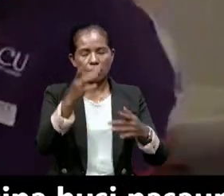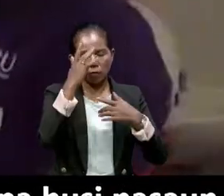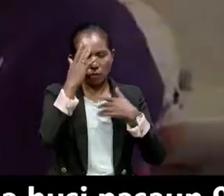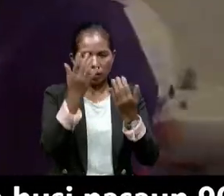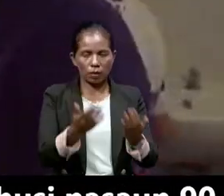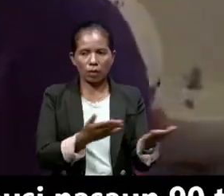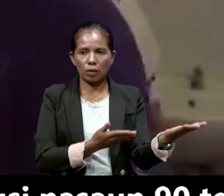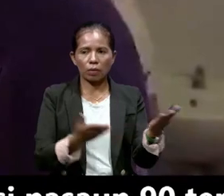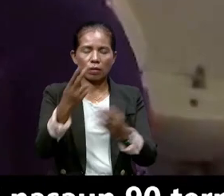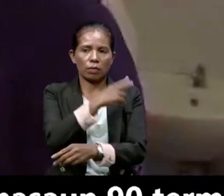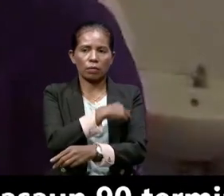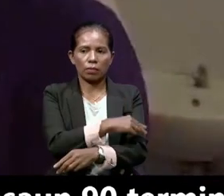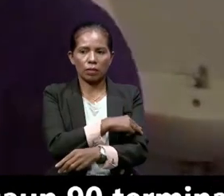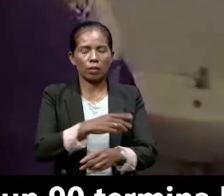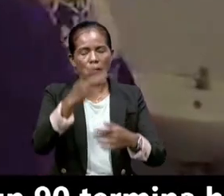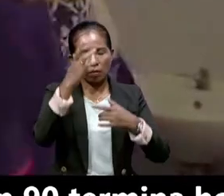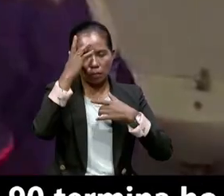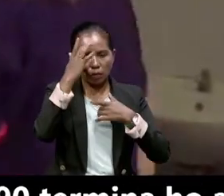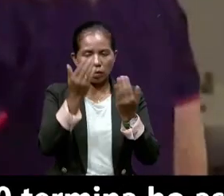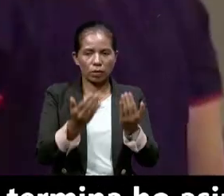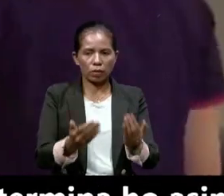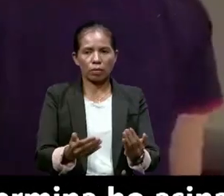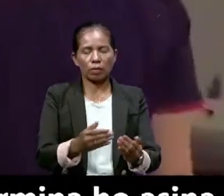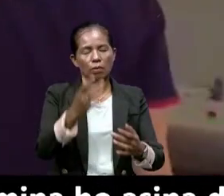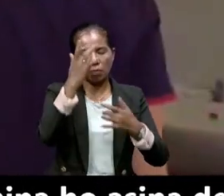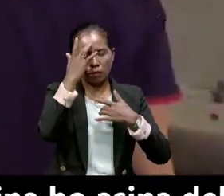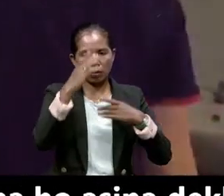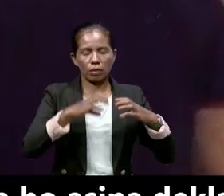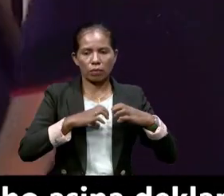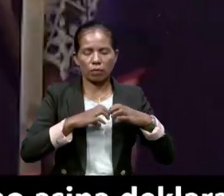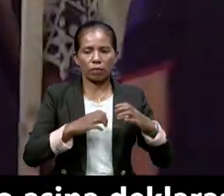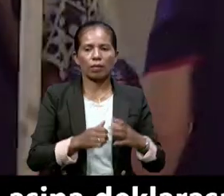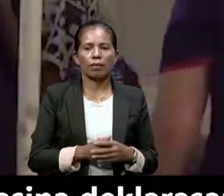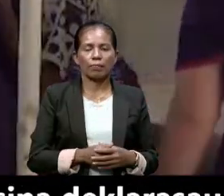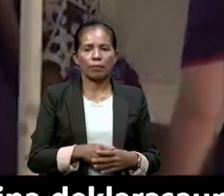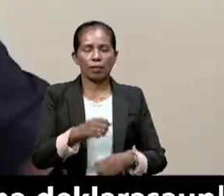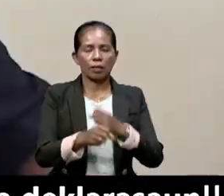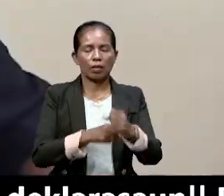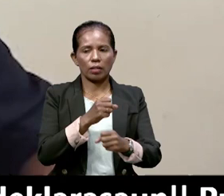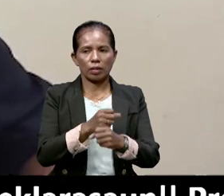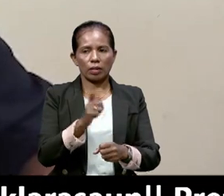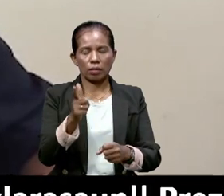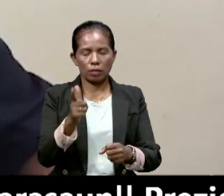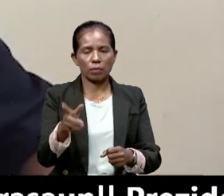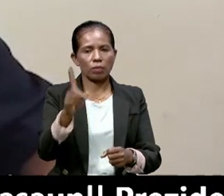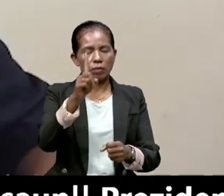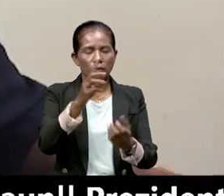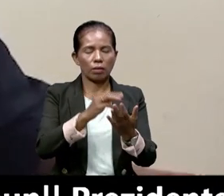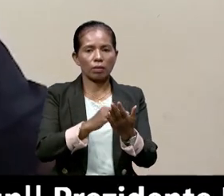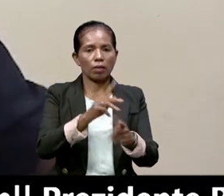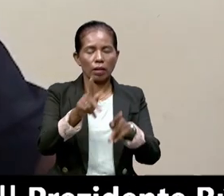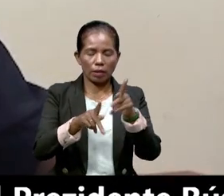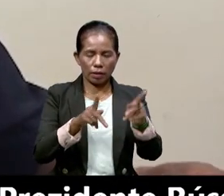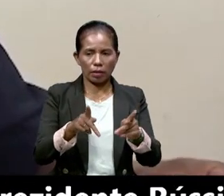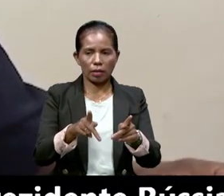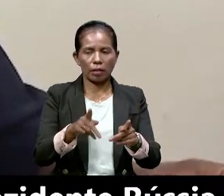antes lori mais hospital, balo moras crônico no balo moras fuan. Janeiro ia 21 pessoas, fevereiro ia 21 pessoas,